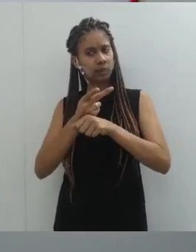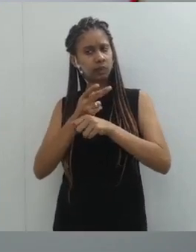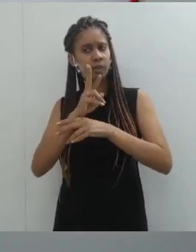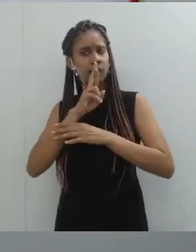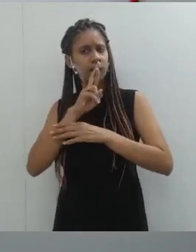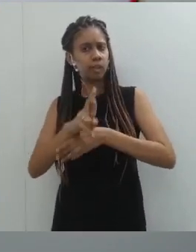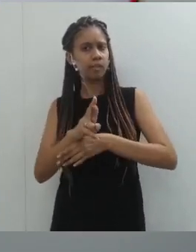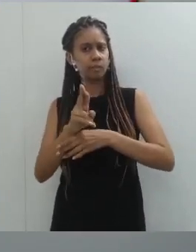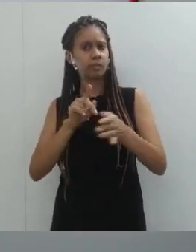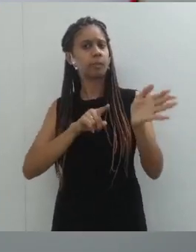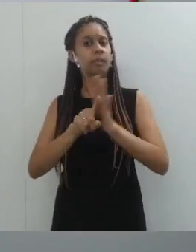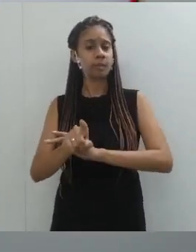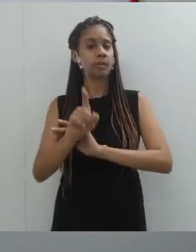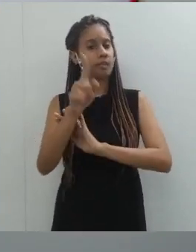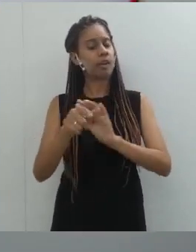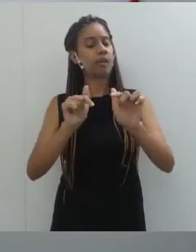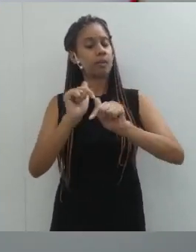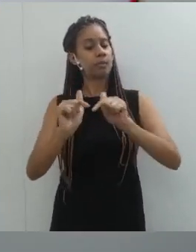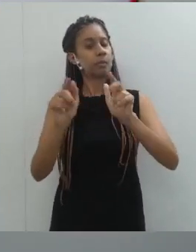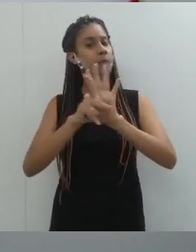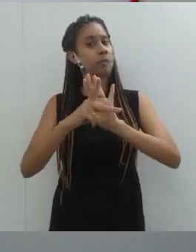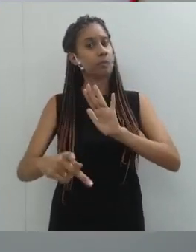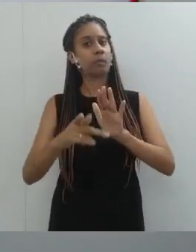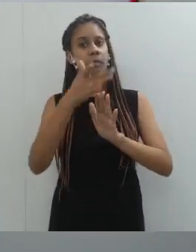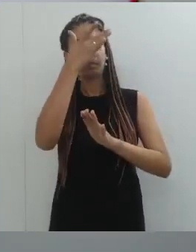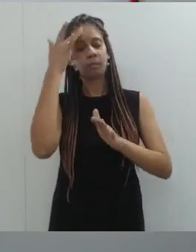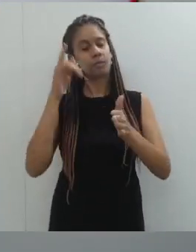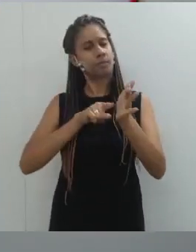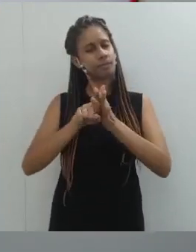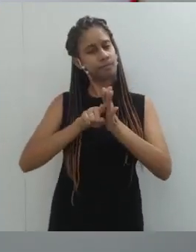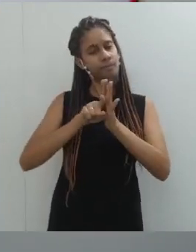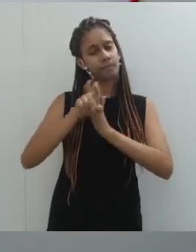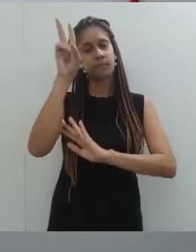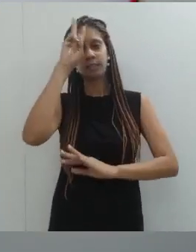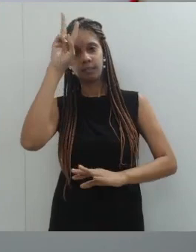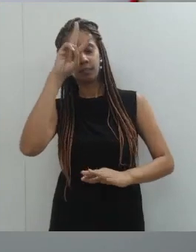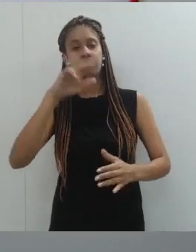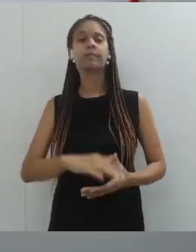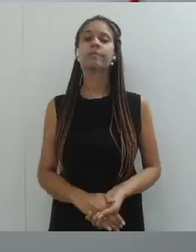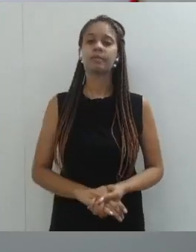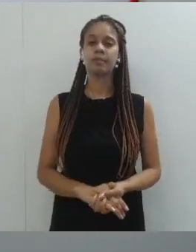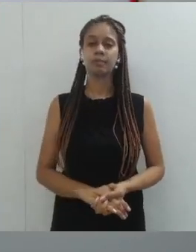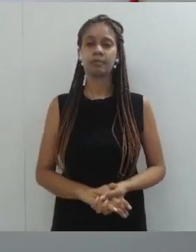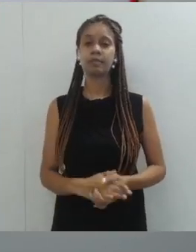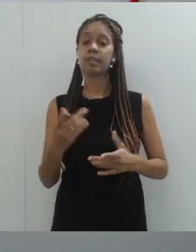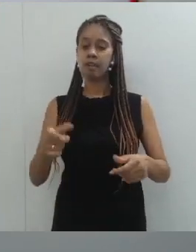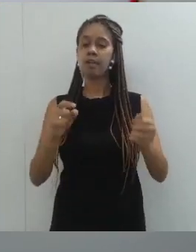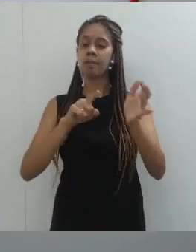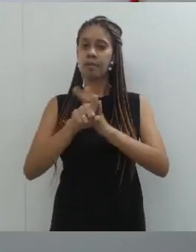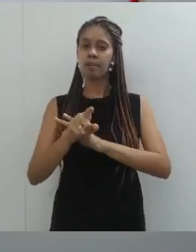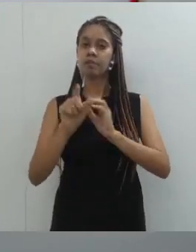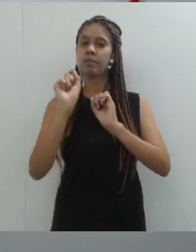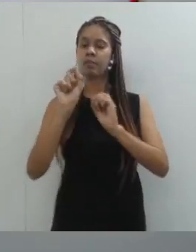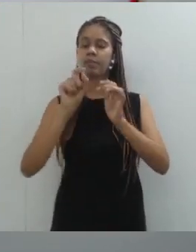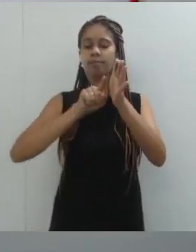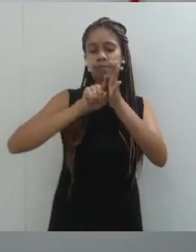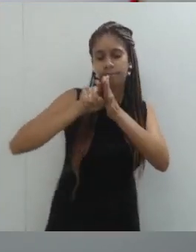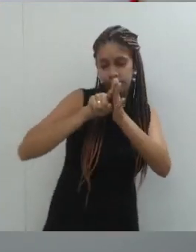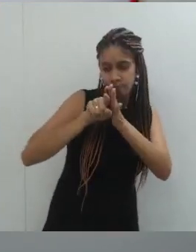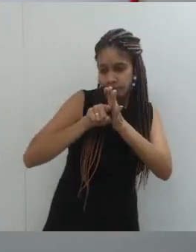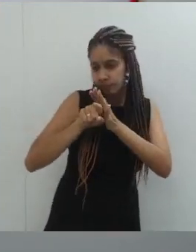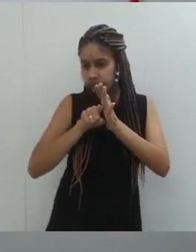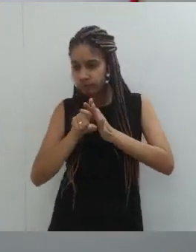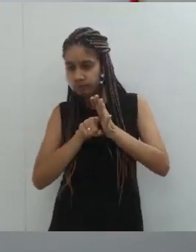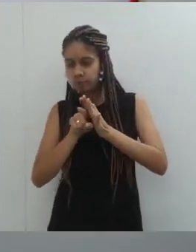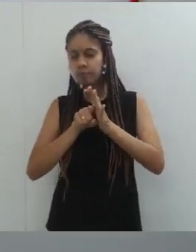perguntas é o trabalho do historiador. Essas perguntas fazem parte da investigação histórica. O